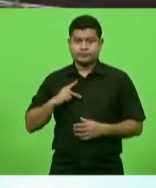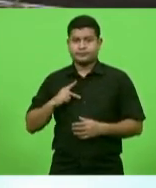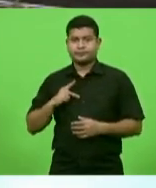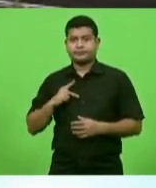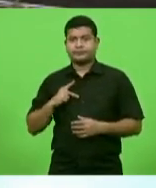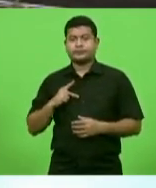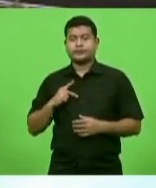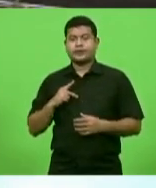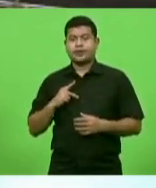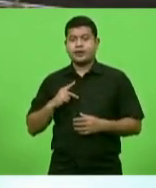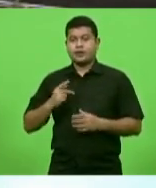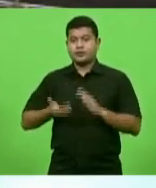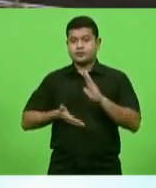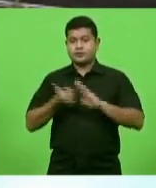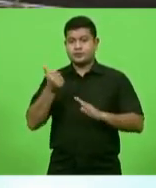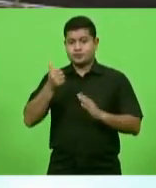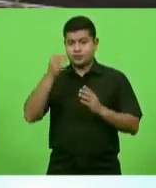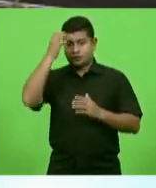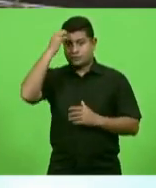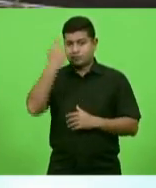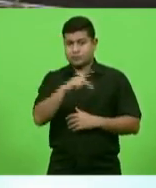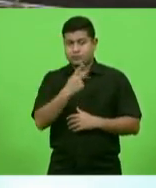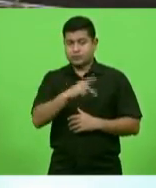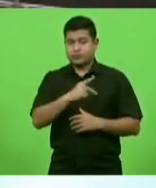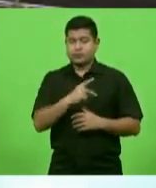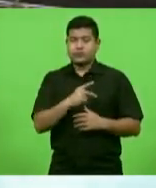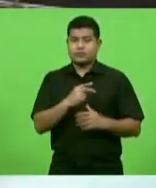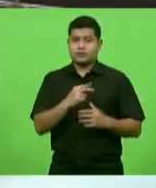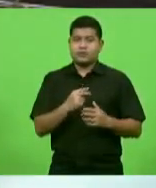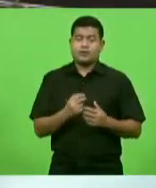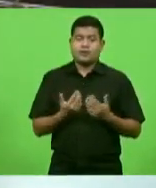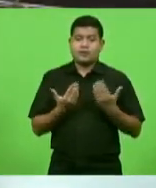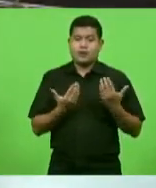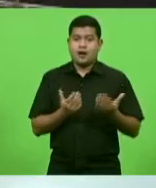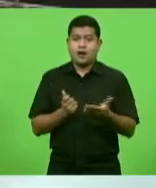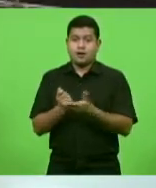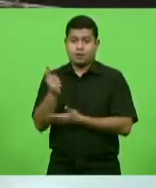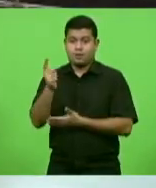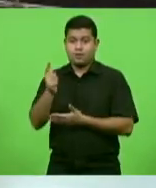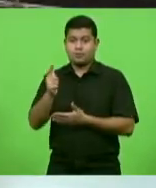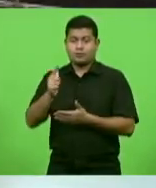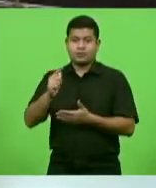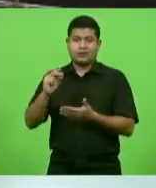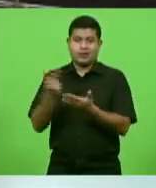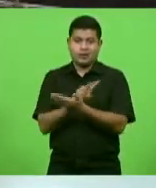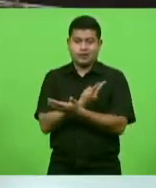Catarina Afasta a responsabilidade do governador pela cópia ilegal nos respiradores